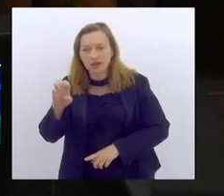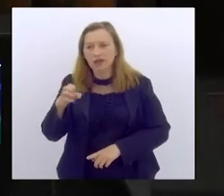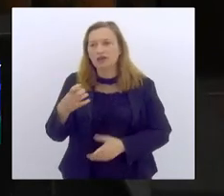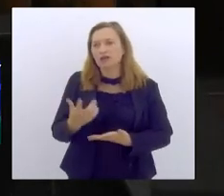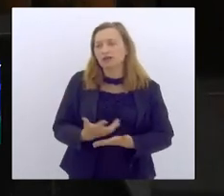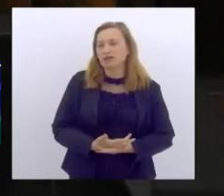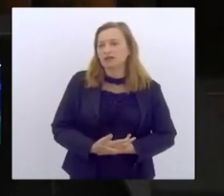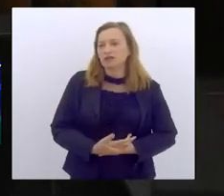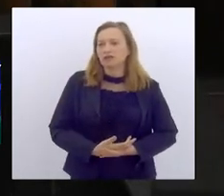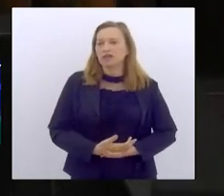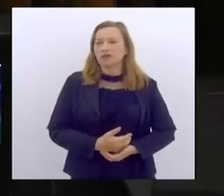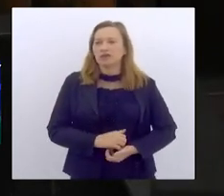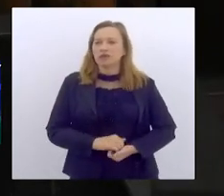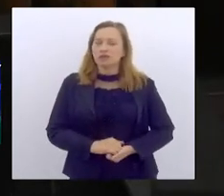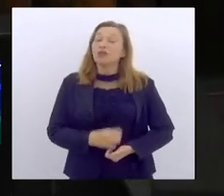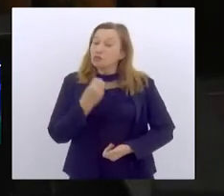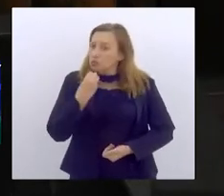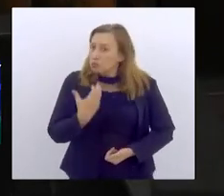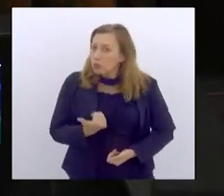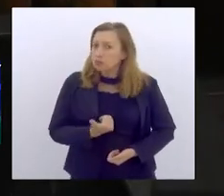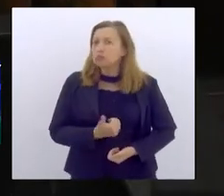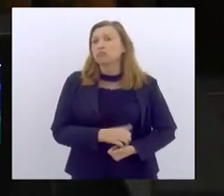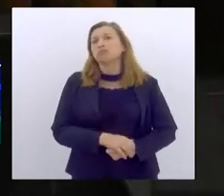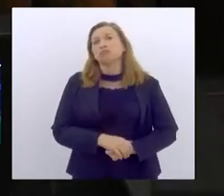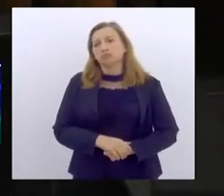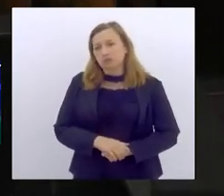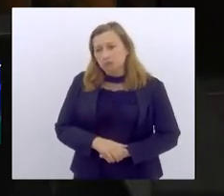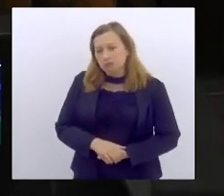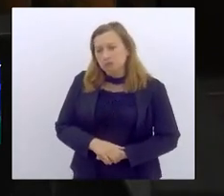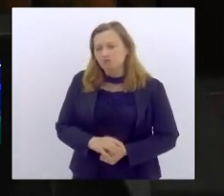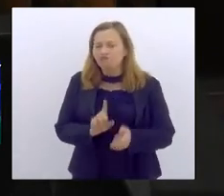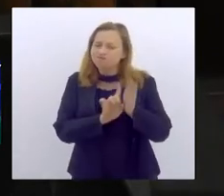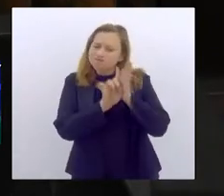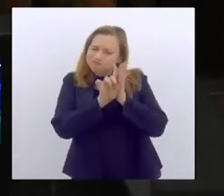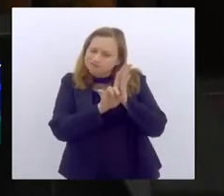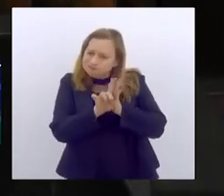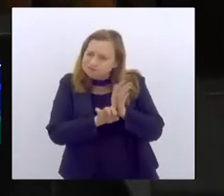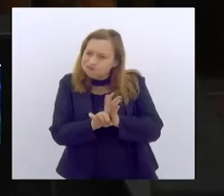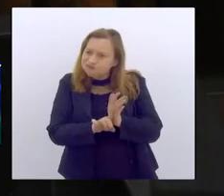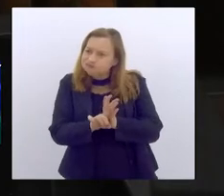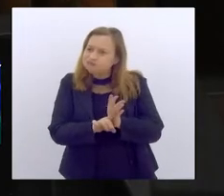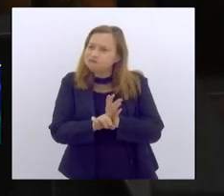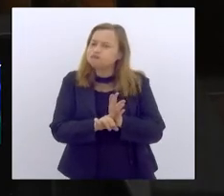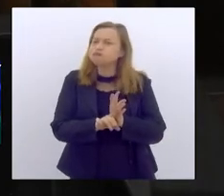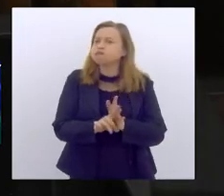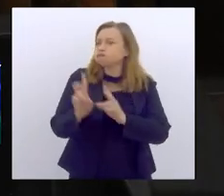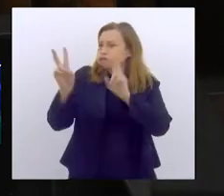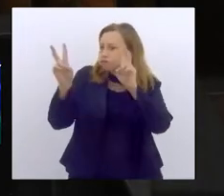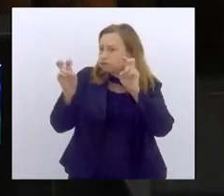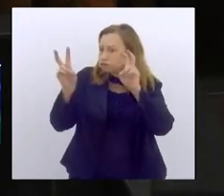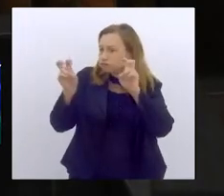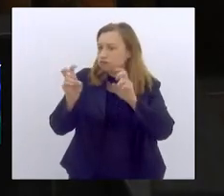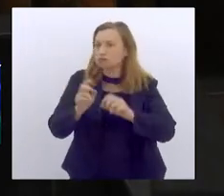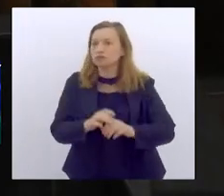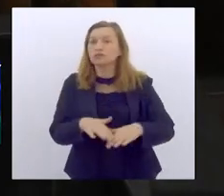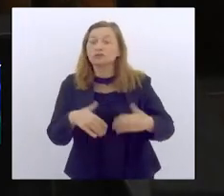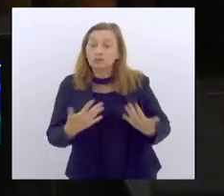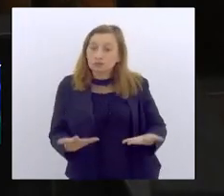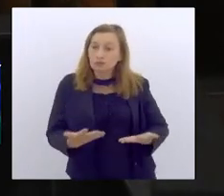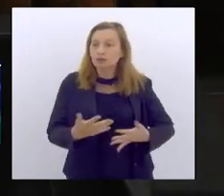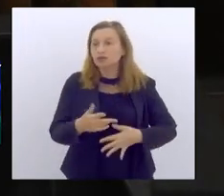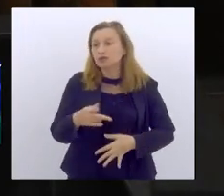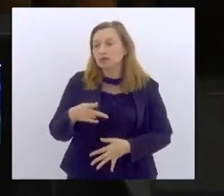sido aqui muito positivo na análise dessas questões tanto